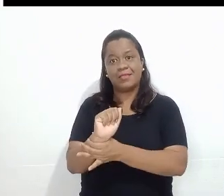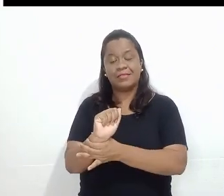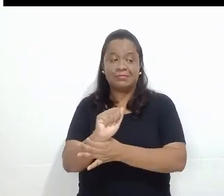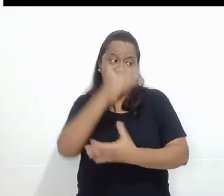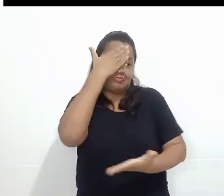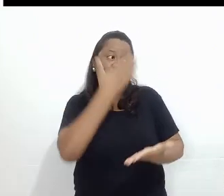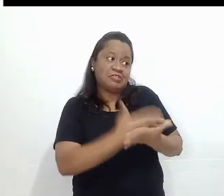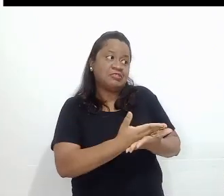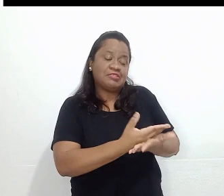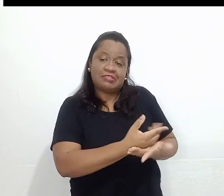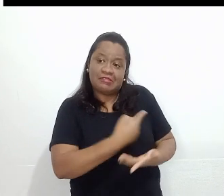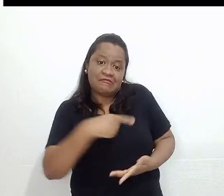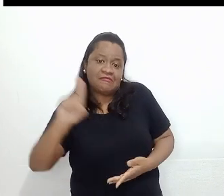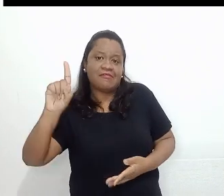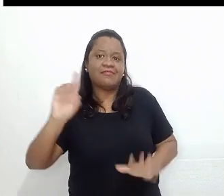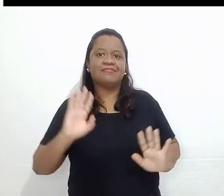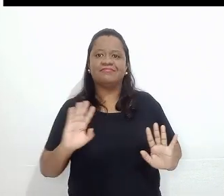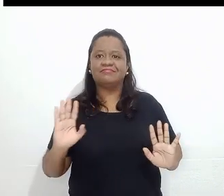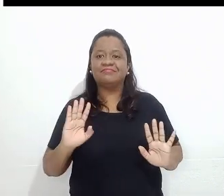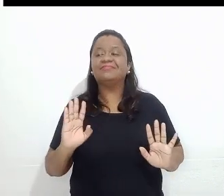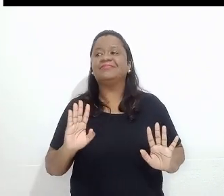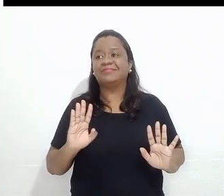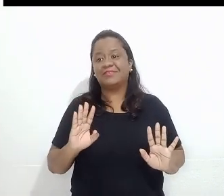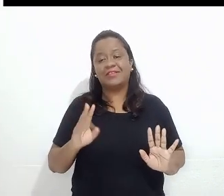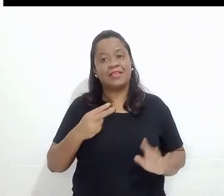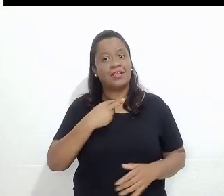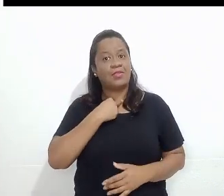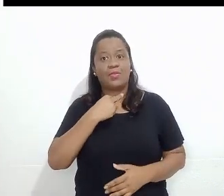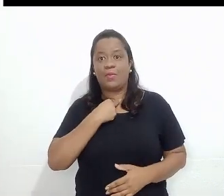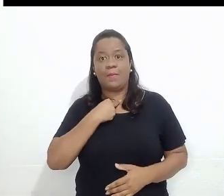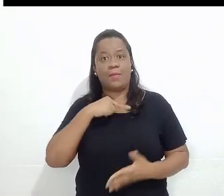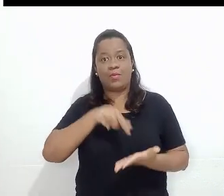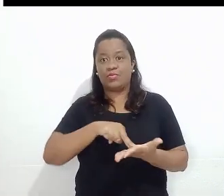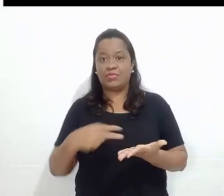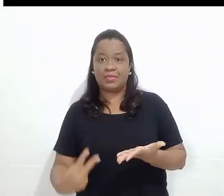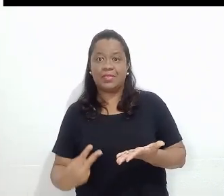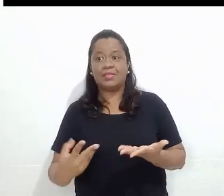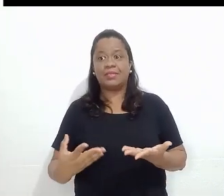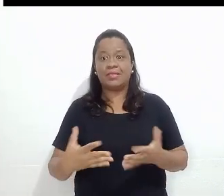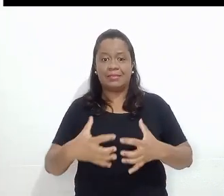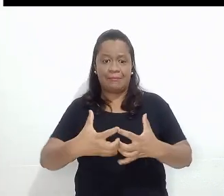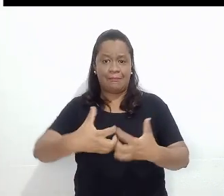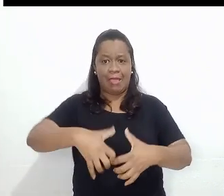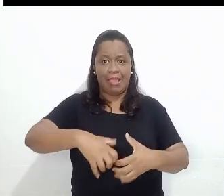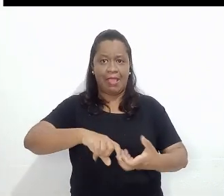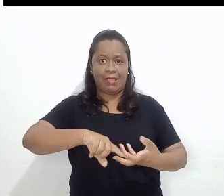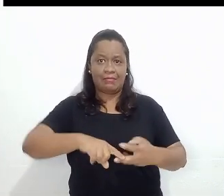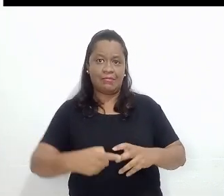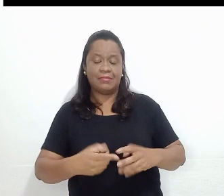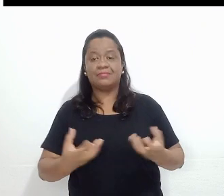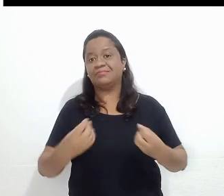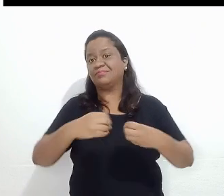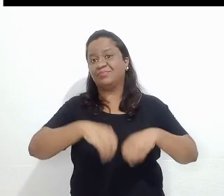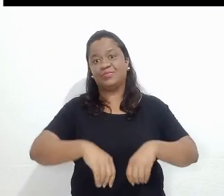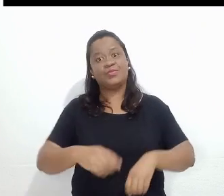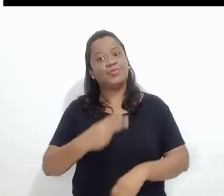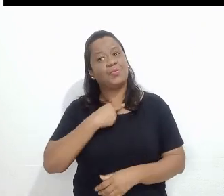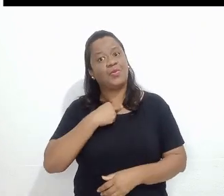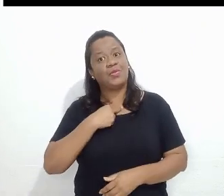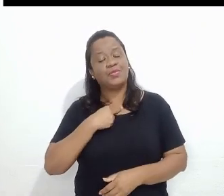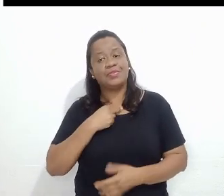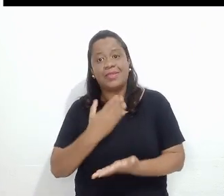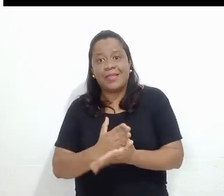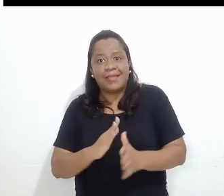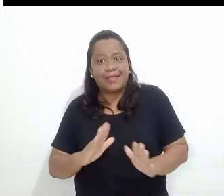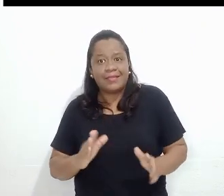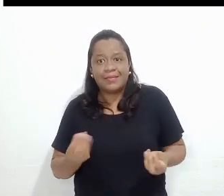embora, entendeu? E essa câmera realmente não pode cair. Ele sabe a importância daquele equipamento. Quebrou, acabou a brincadeira, vai todo mundo para